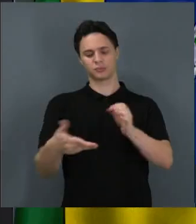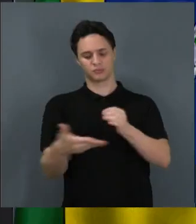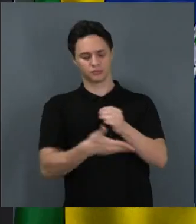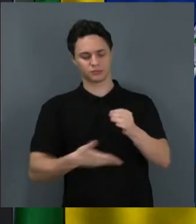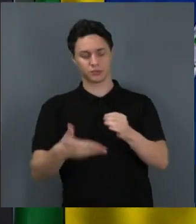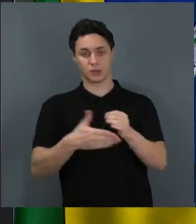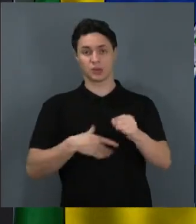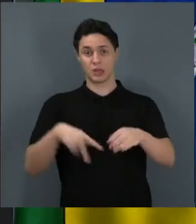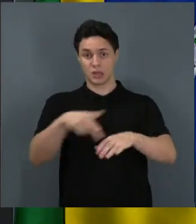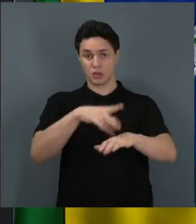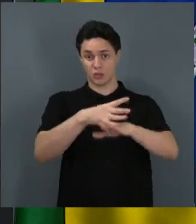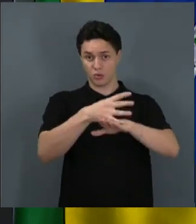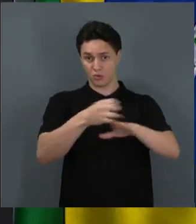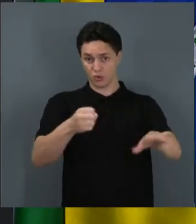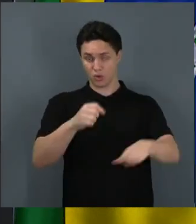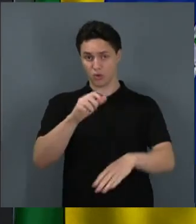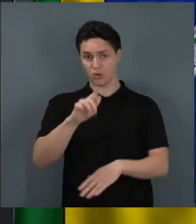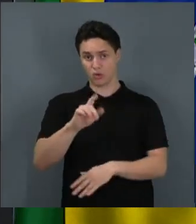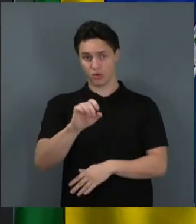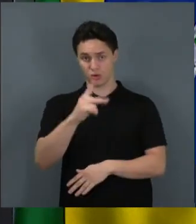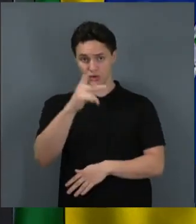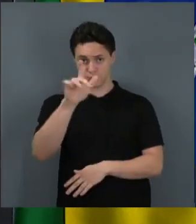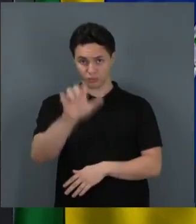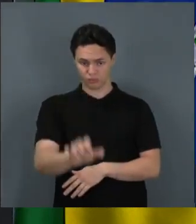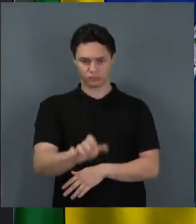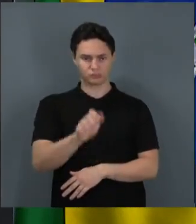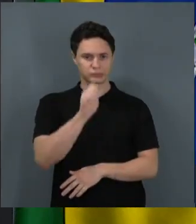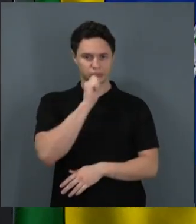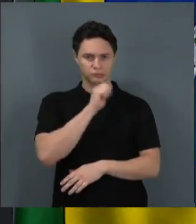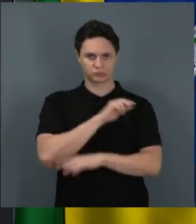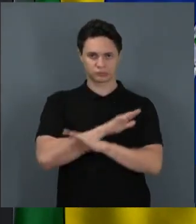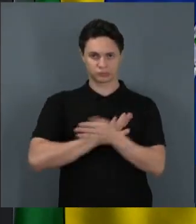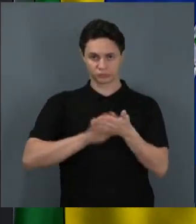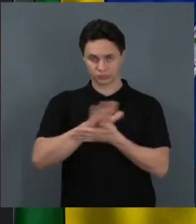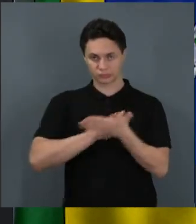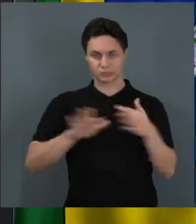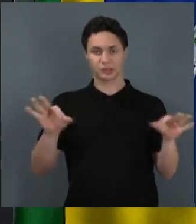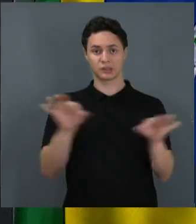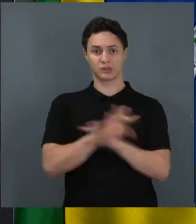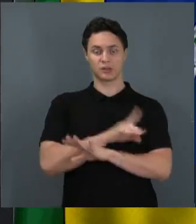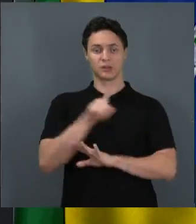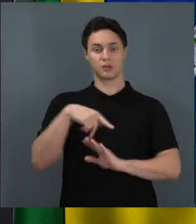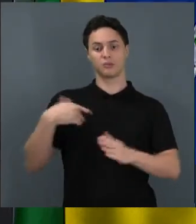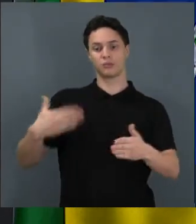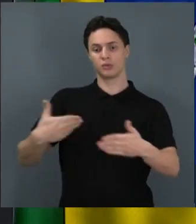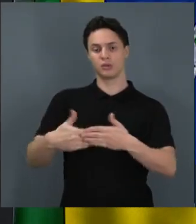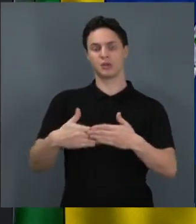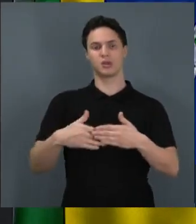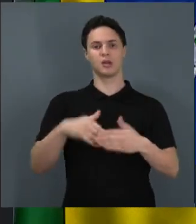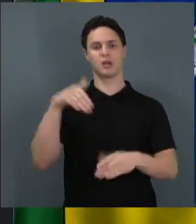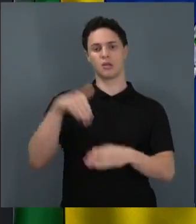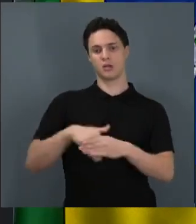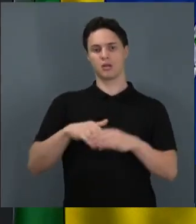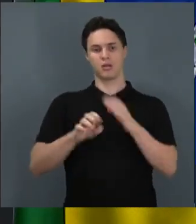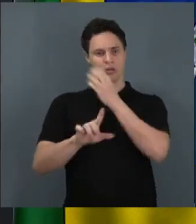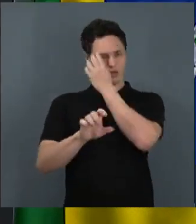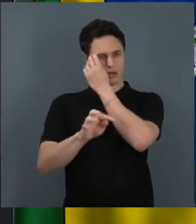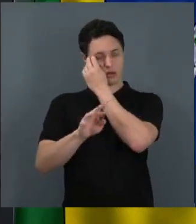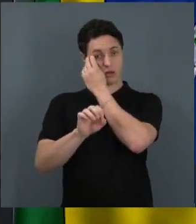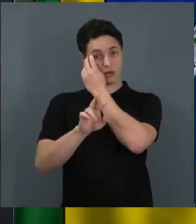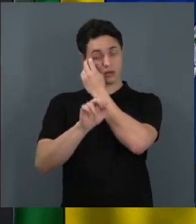golpe é não estar satisfeito com o processo eleitoral, fazer a crítica, ter um crime de